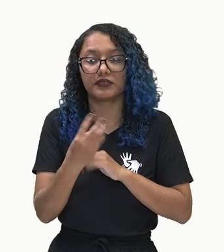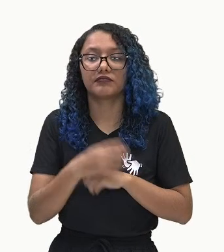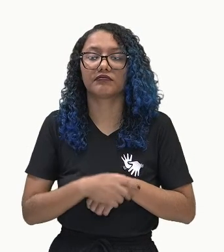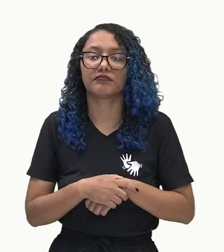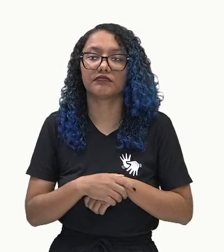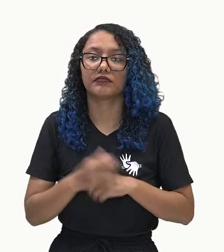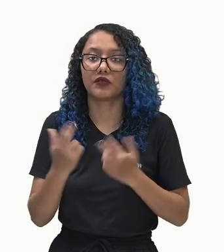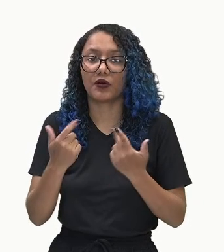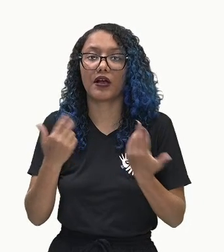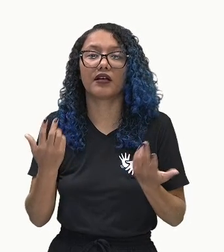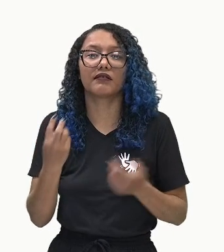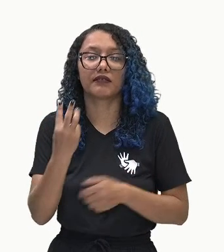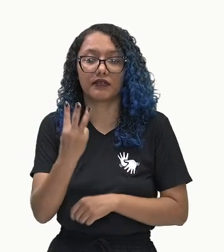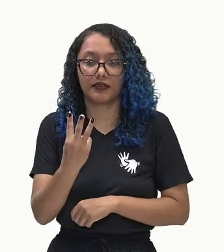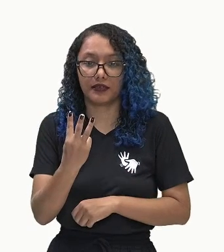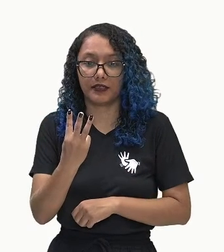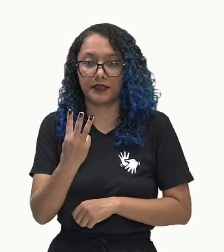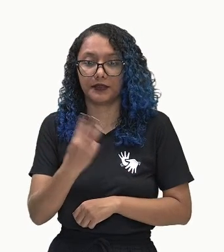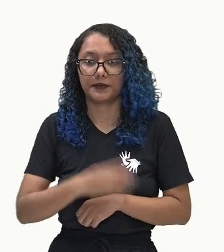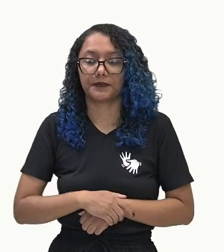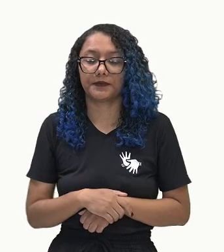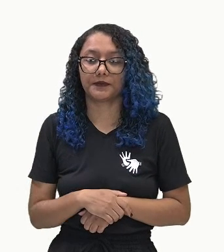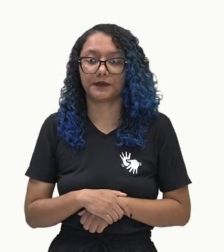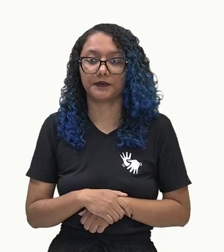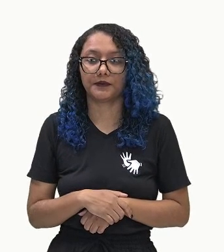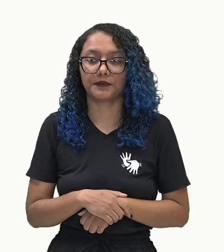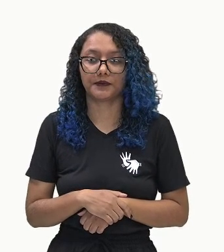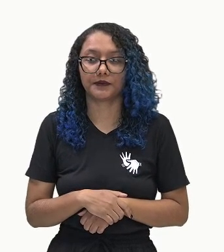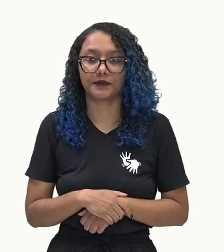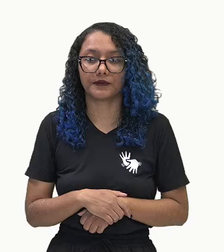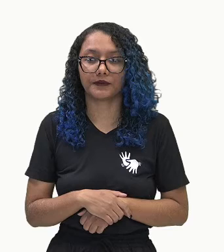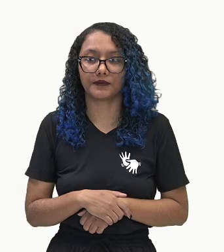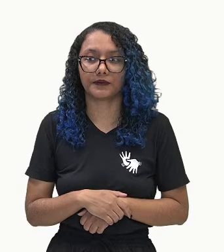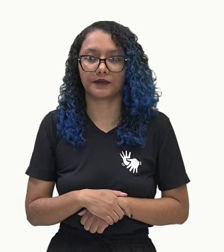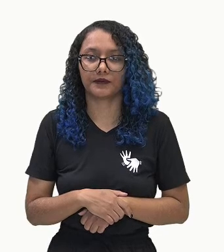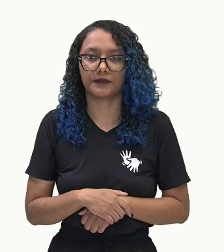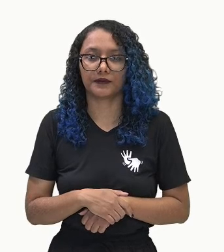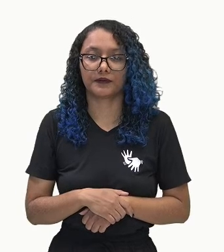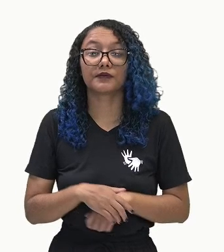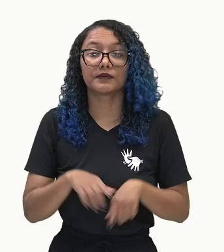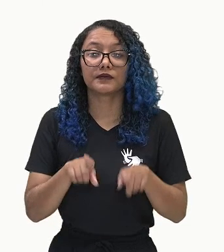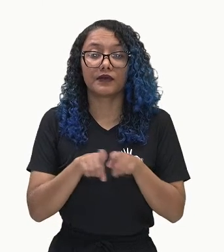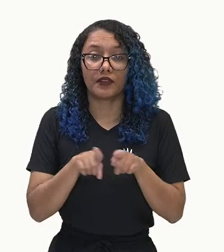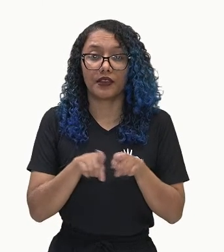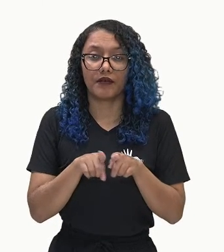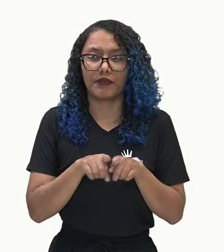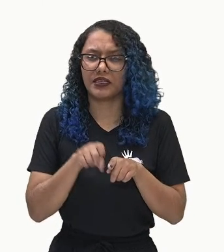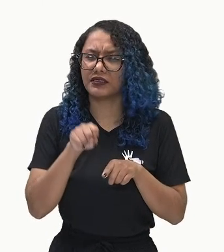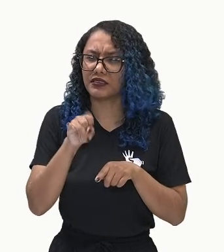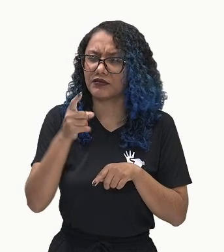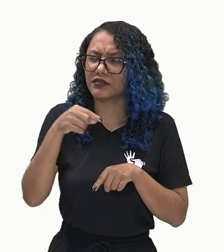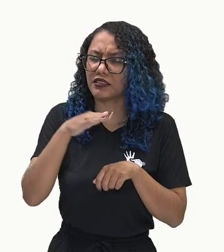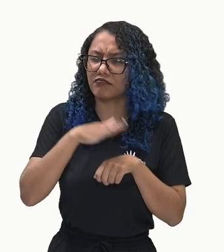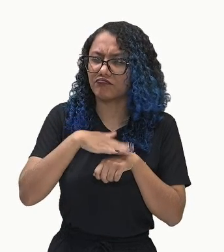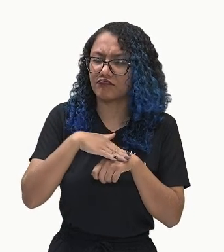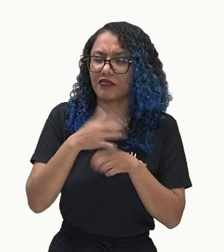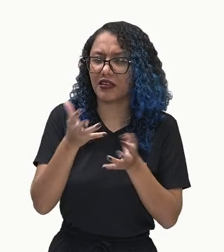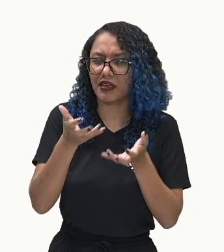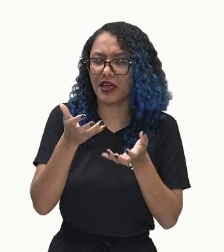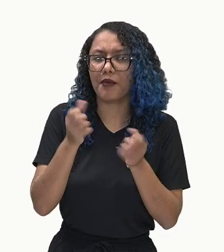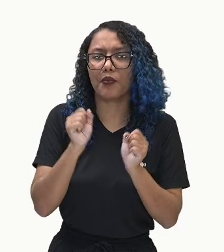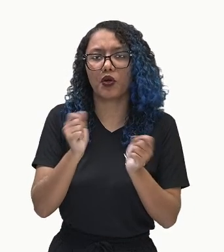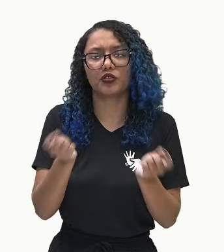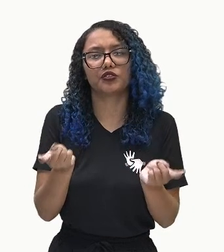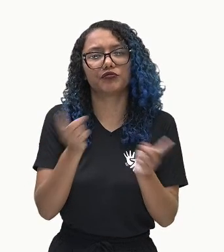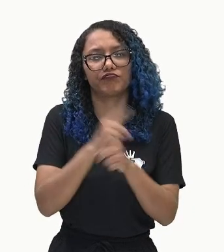3 será igual a 3. E também, se você preferir, a gente pode fazer aqui o